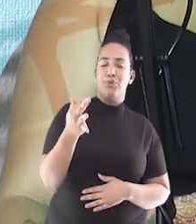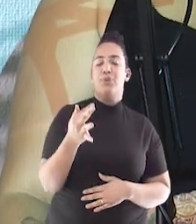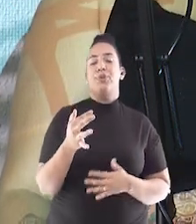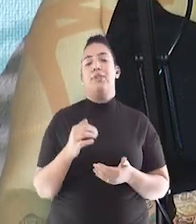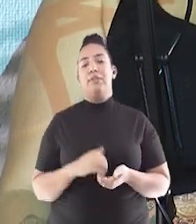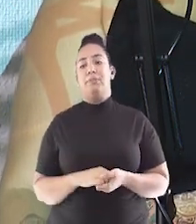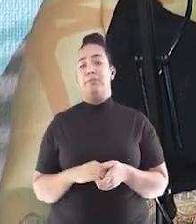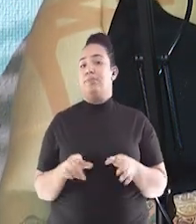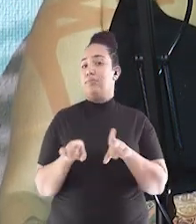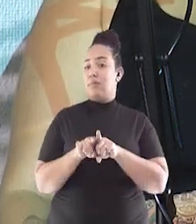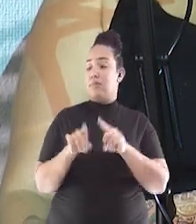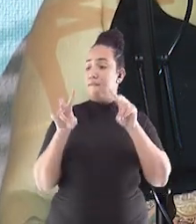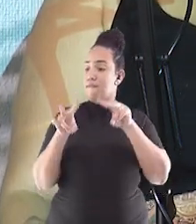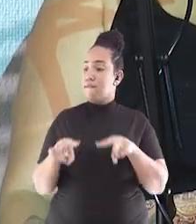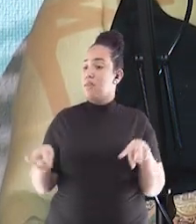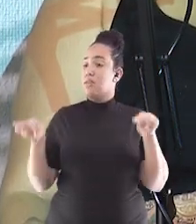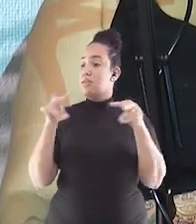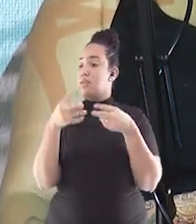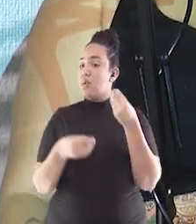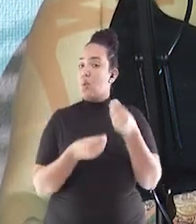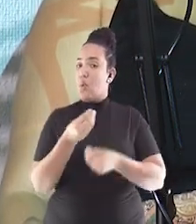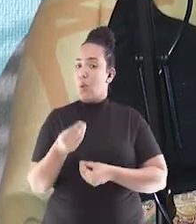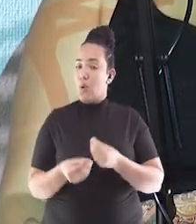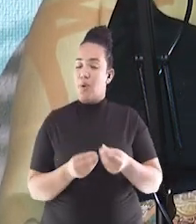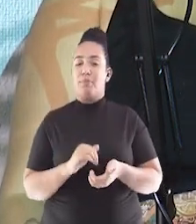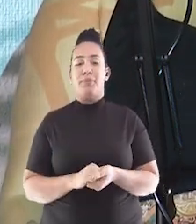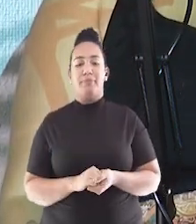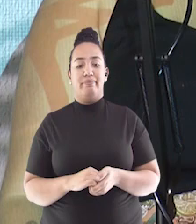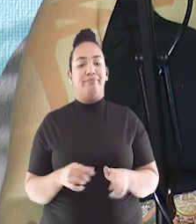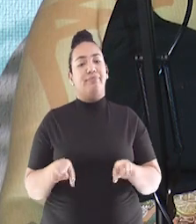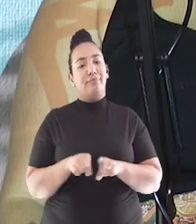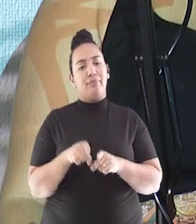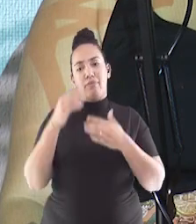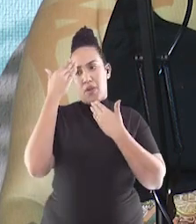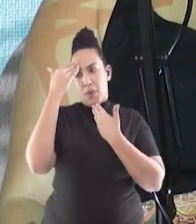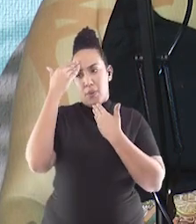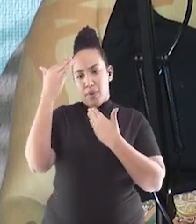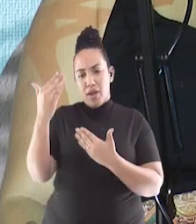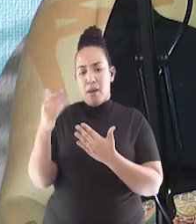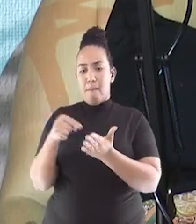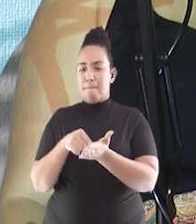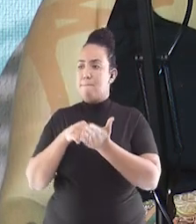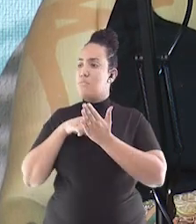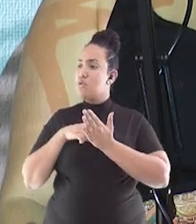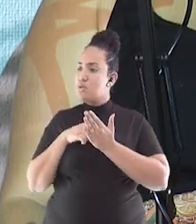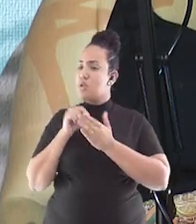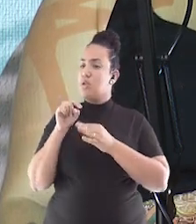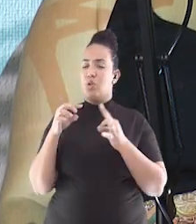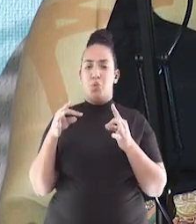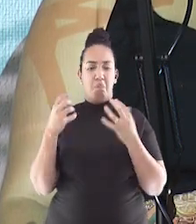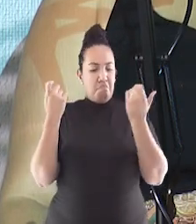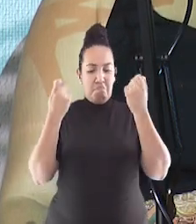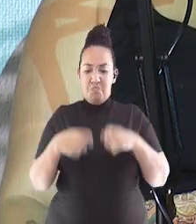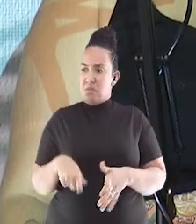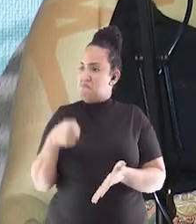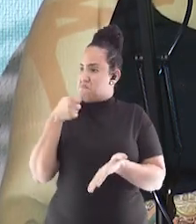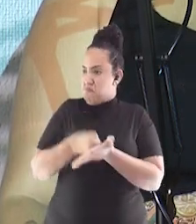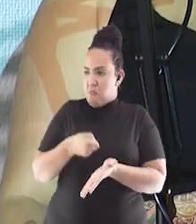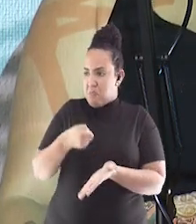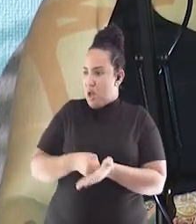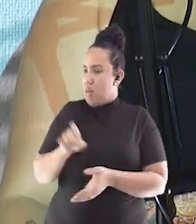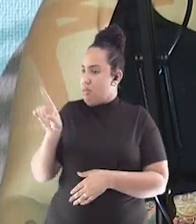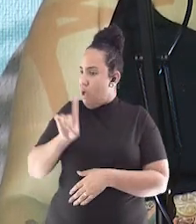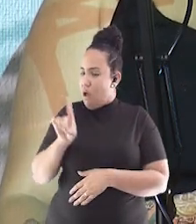querem ser, qual a visão de vocês sobre isso. E obrigado por, mostrar pra gente que nem tudo tem que ser essa pressão, né,